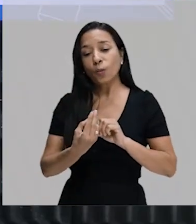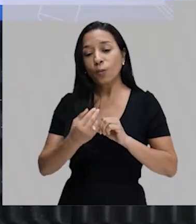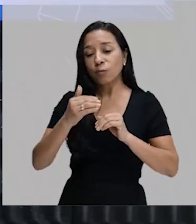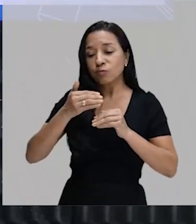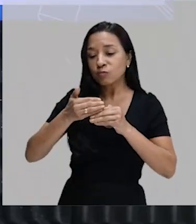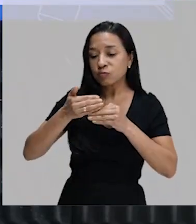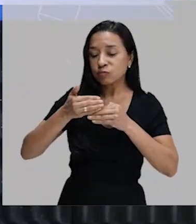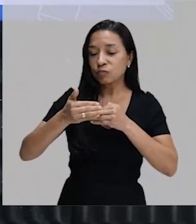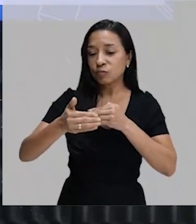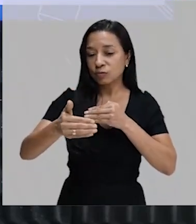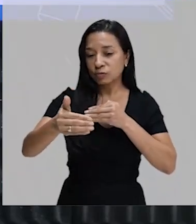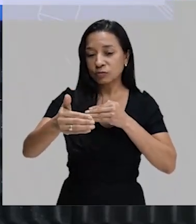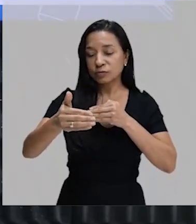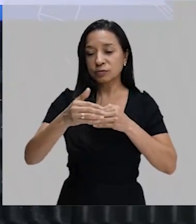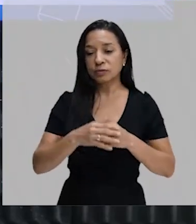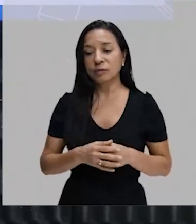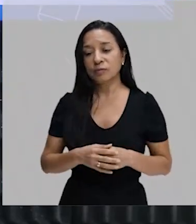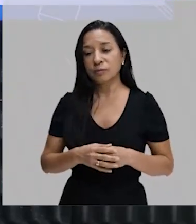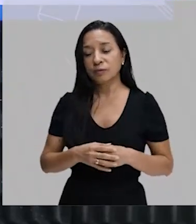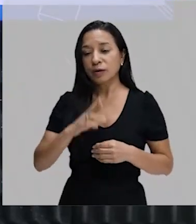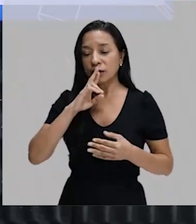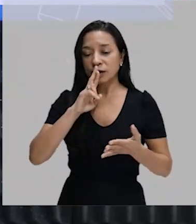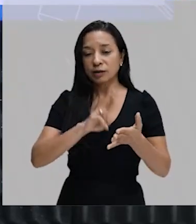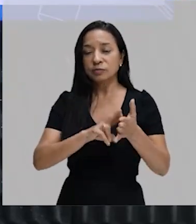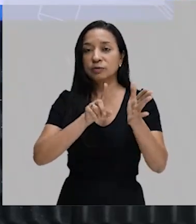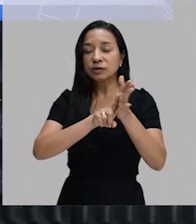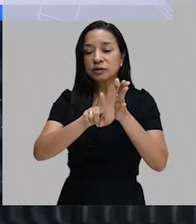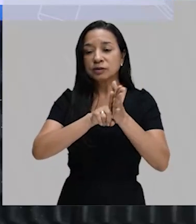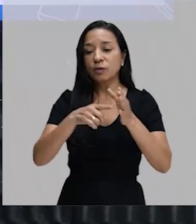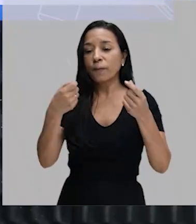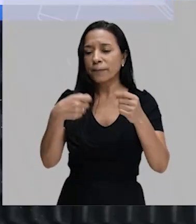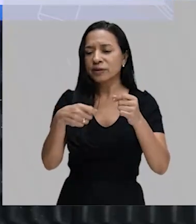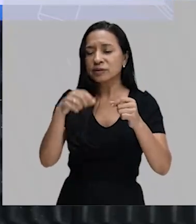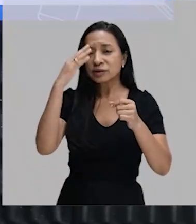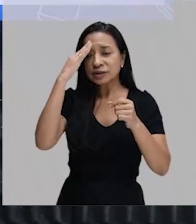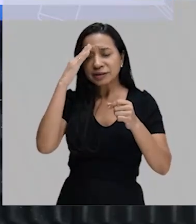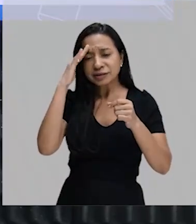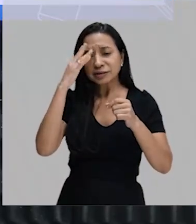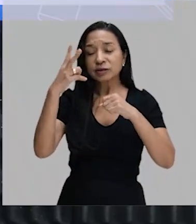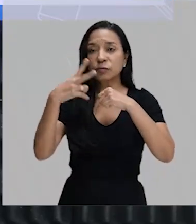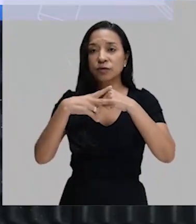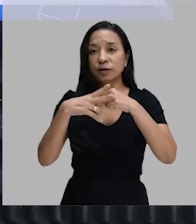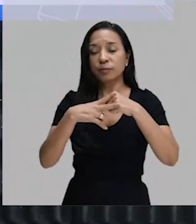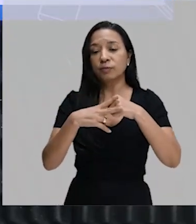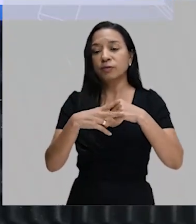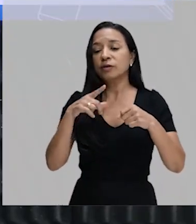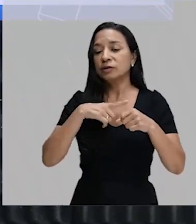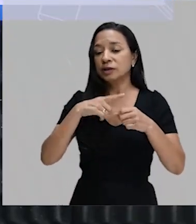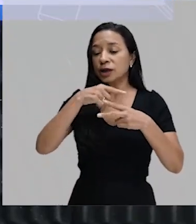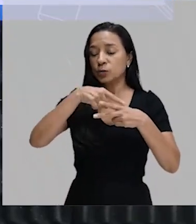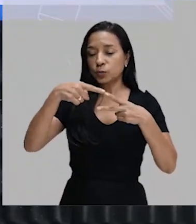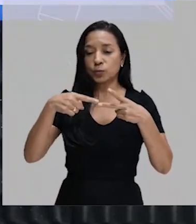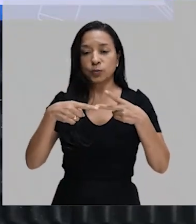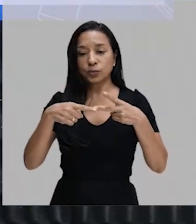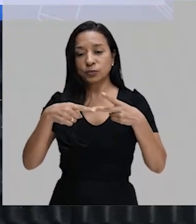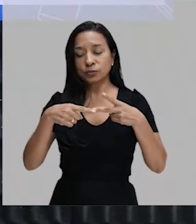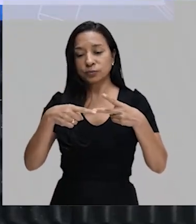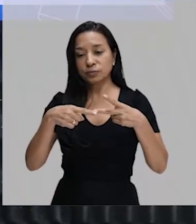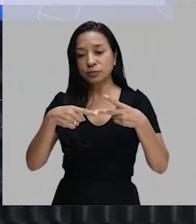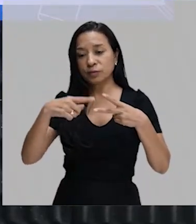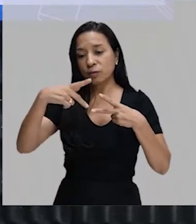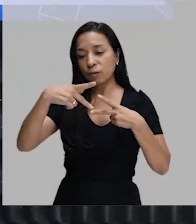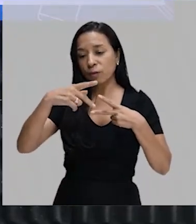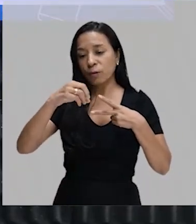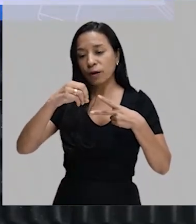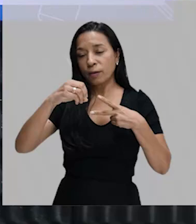tá? Então, para resolver essa questão, eu preciso compreender o verbo. Eu tenho 2 formas do verbo